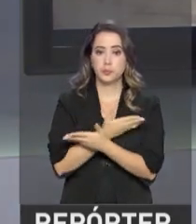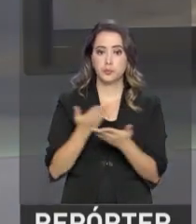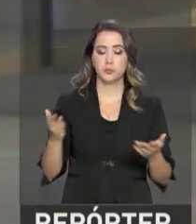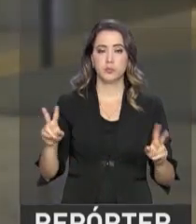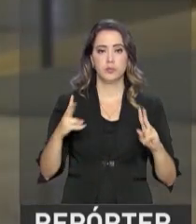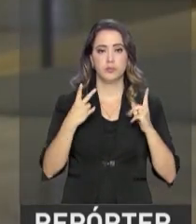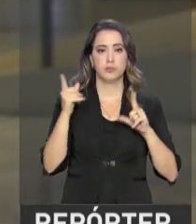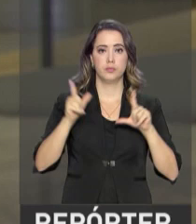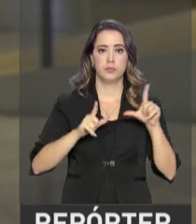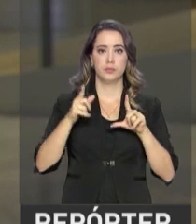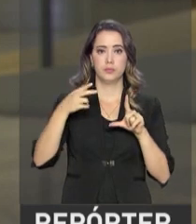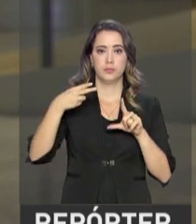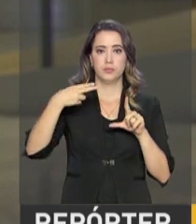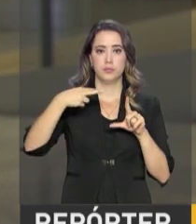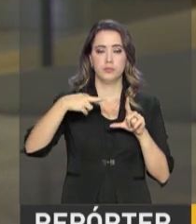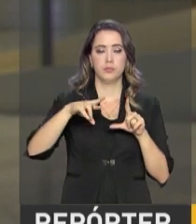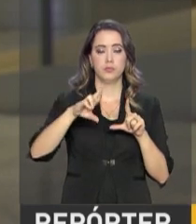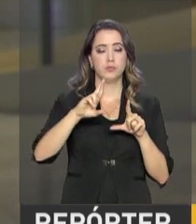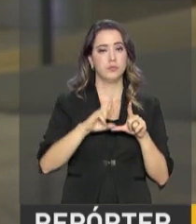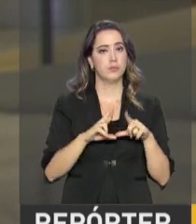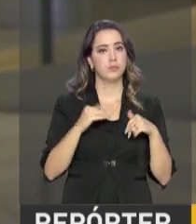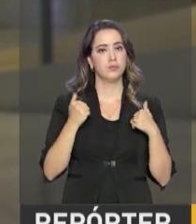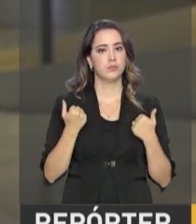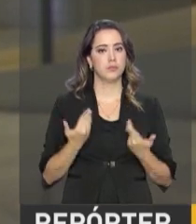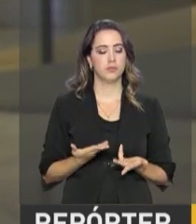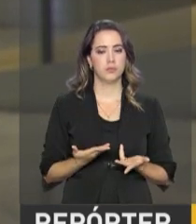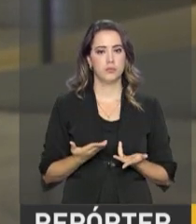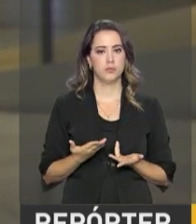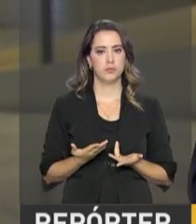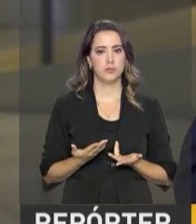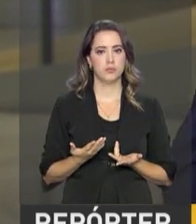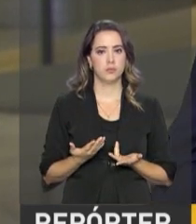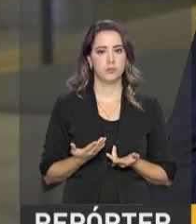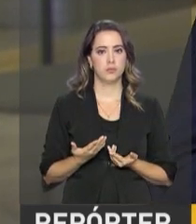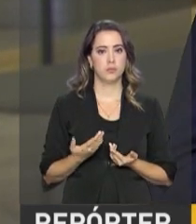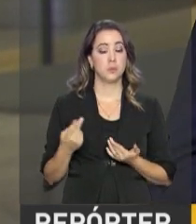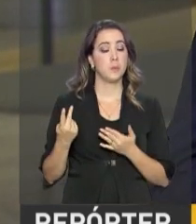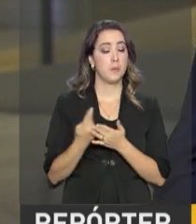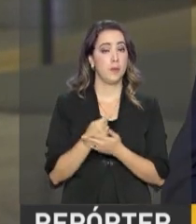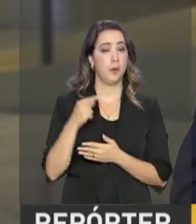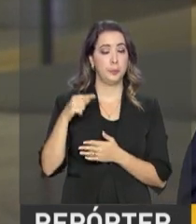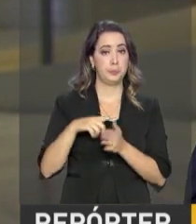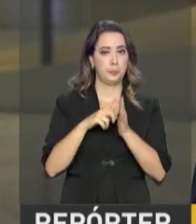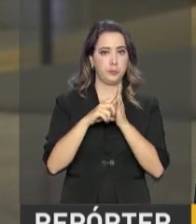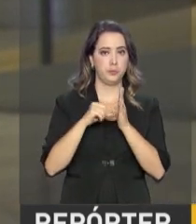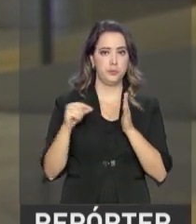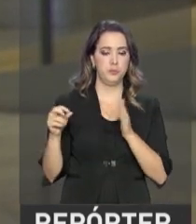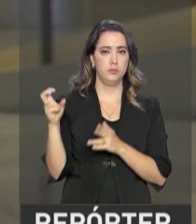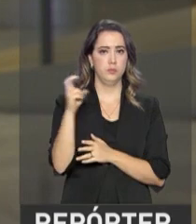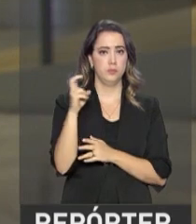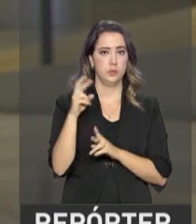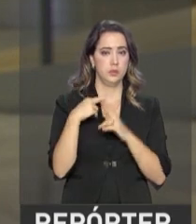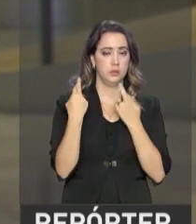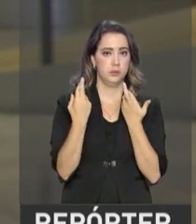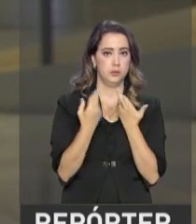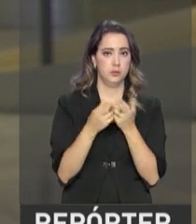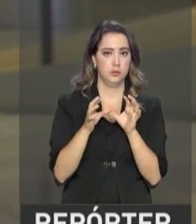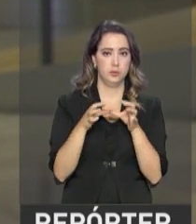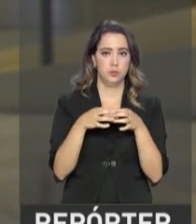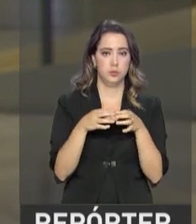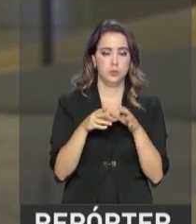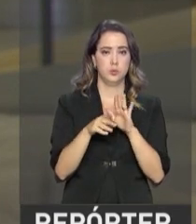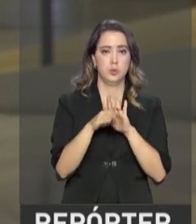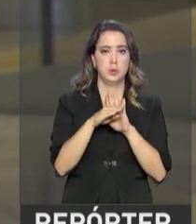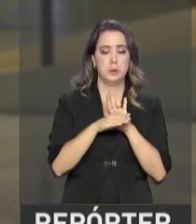noite a todos que nos assistem na tv nbr olha isso ocorreu aqui no palácio do planalto a quinta reunião do programa